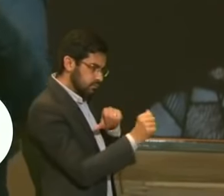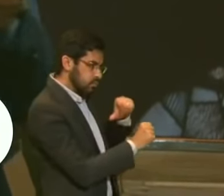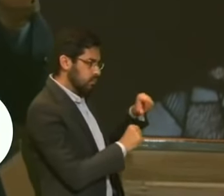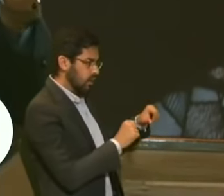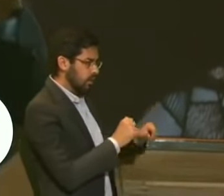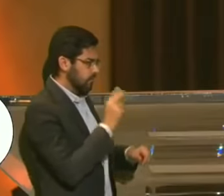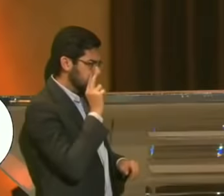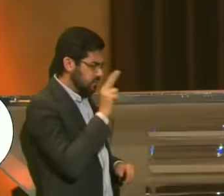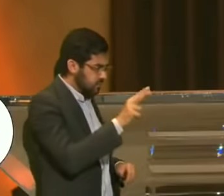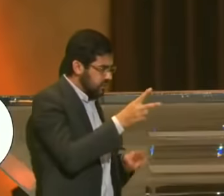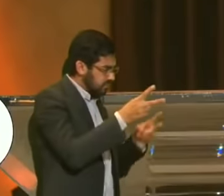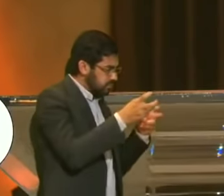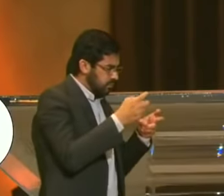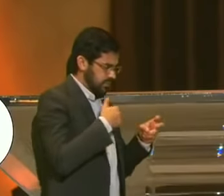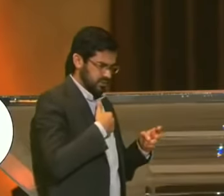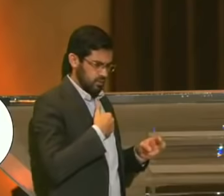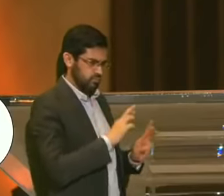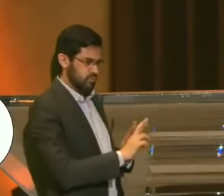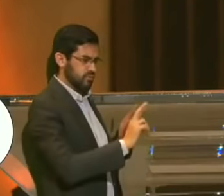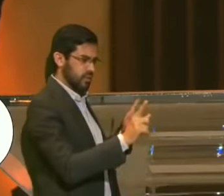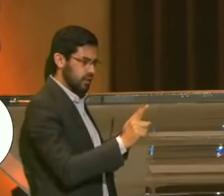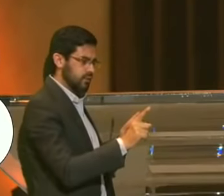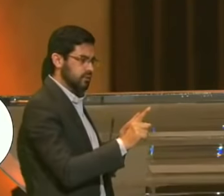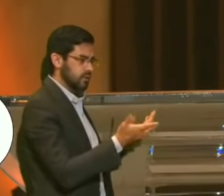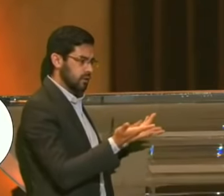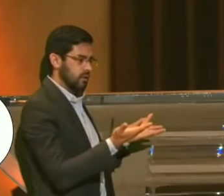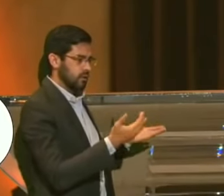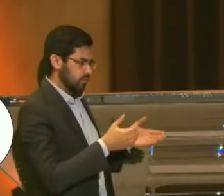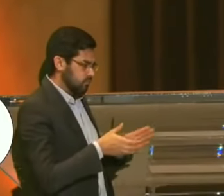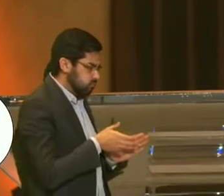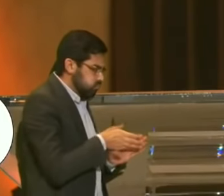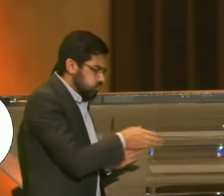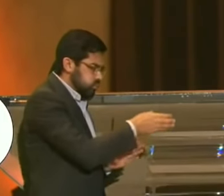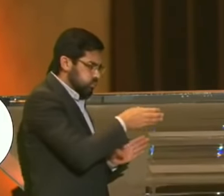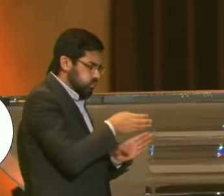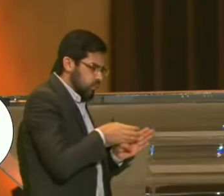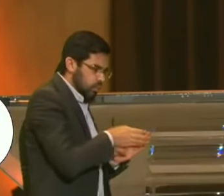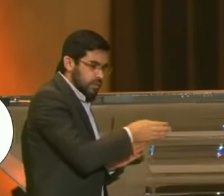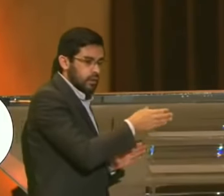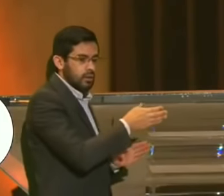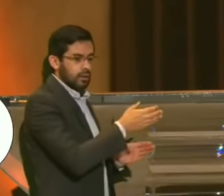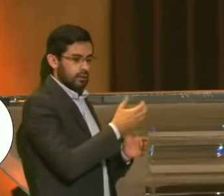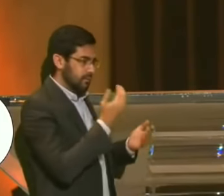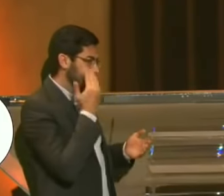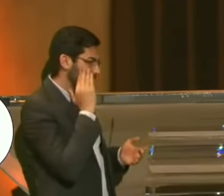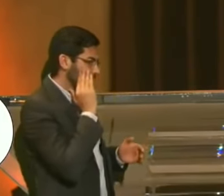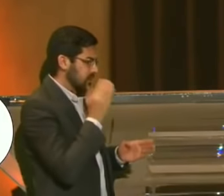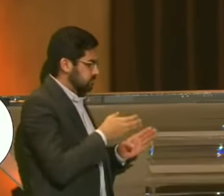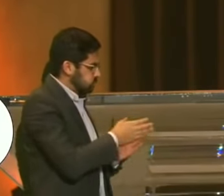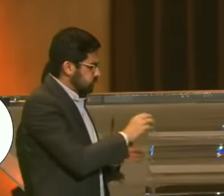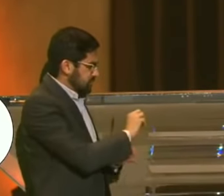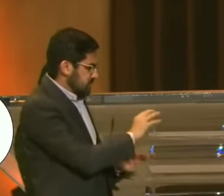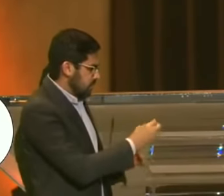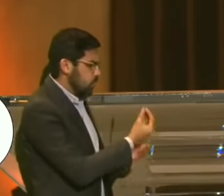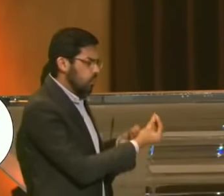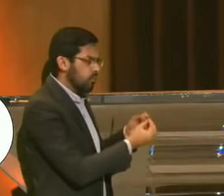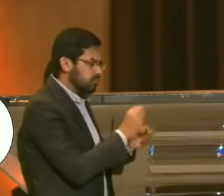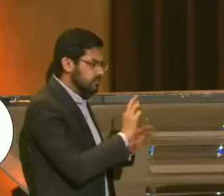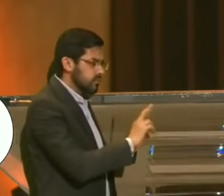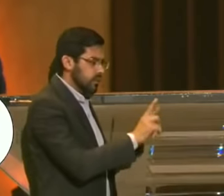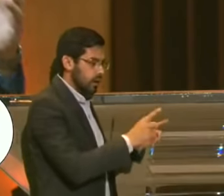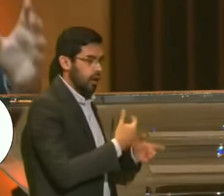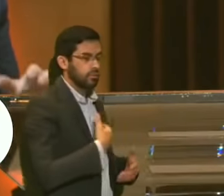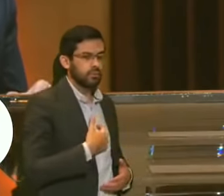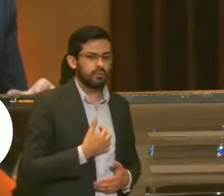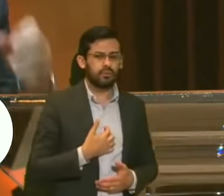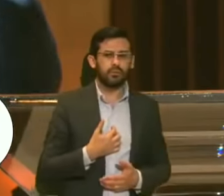você está vendo assim, mas eu não estou vendo assim, eu estou enxergando desse outro jeito. Será que não tem uma possibilidade de ser diferente? E aí, de repente,